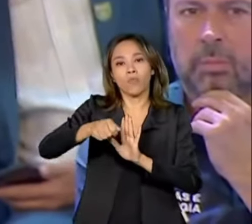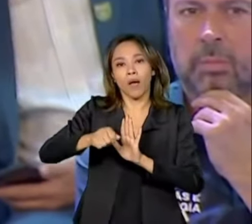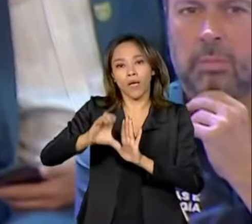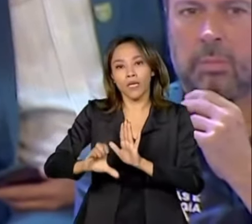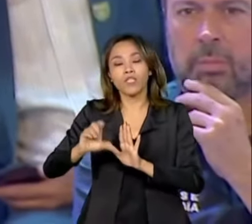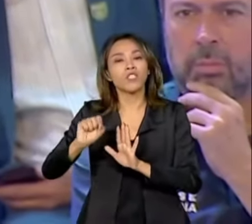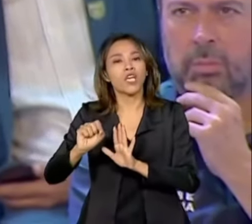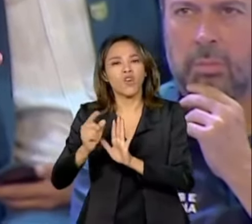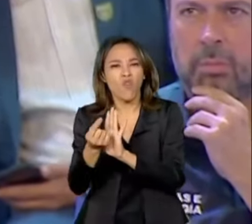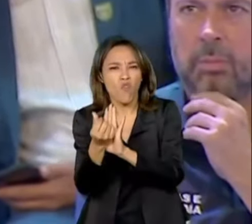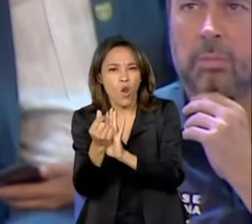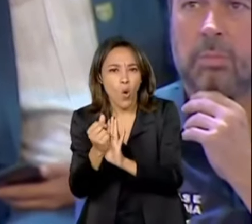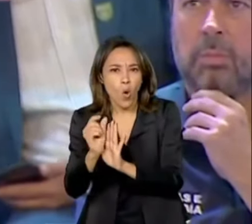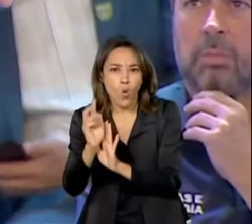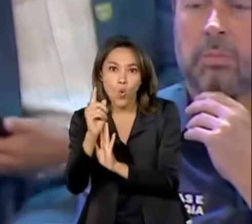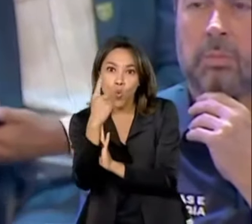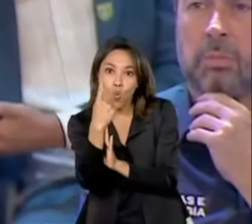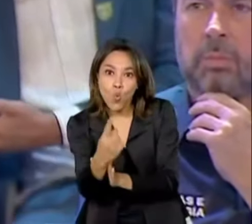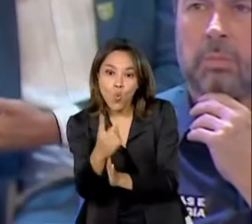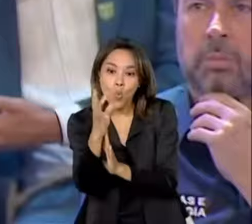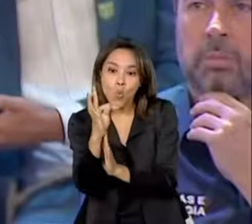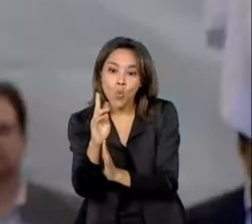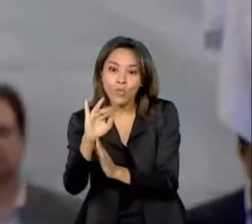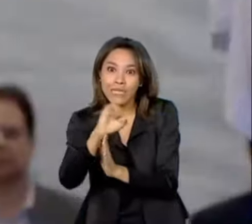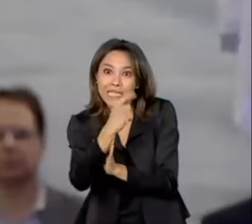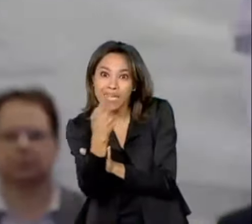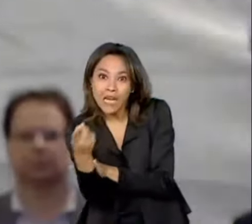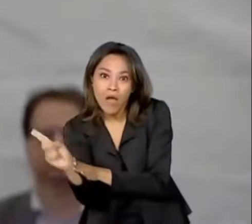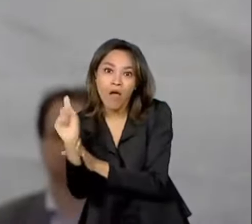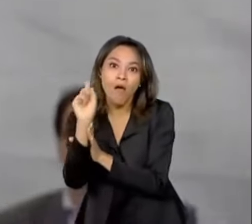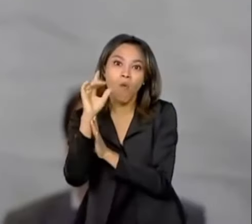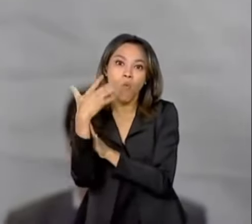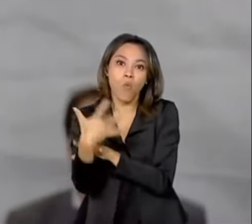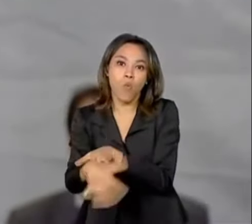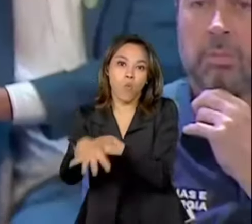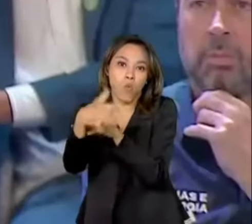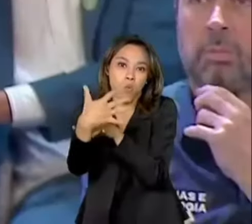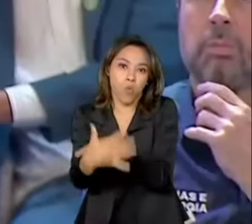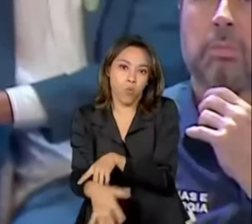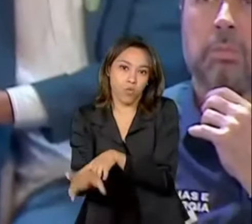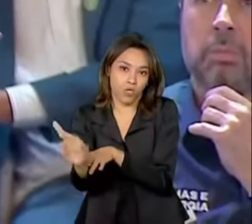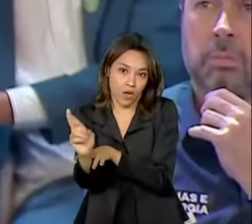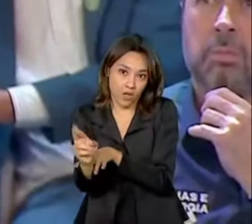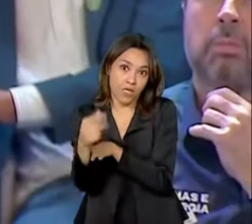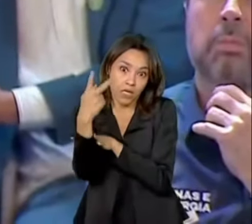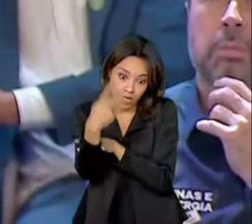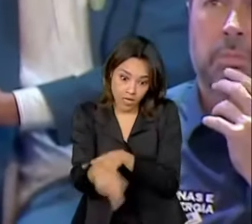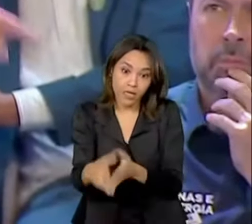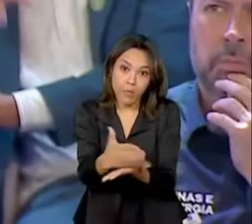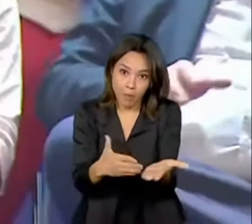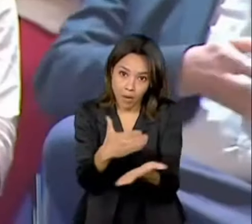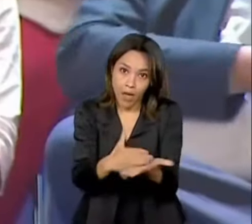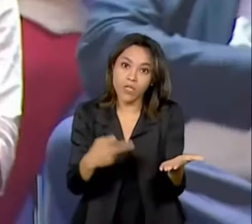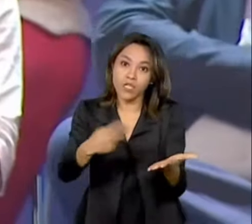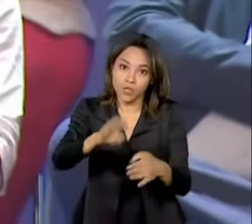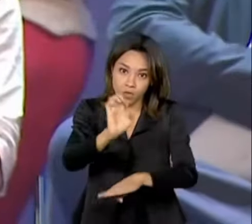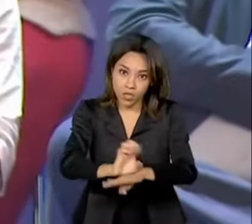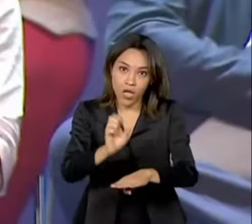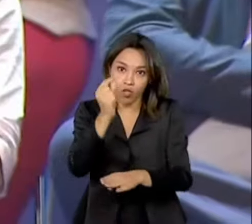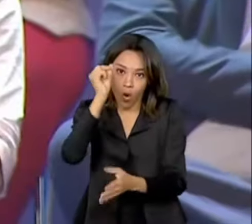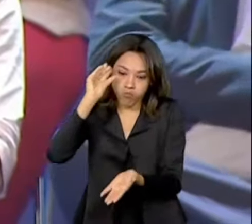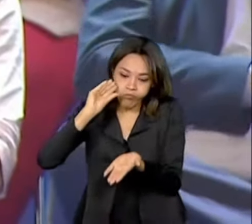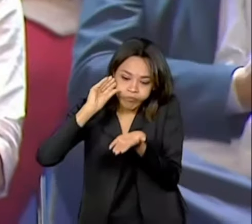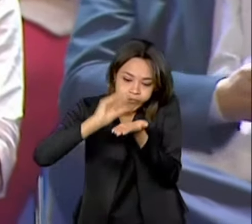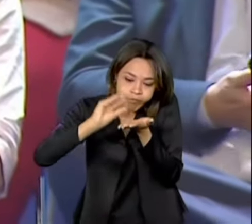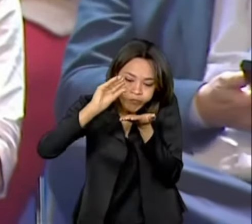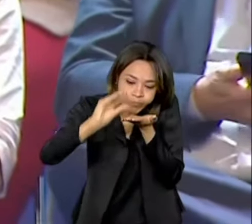R$1,7 trilhão, do quais Minas Gerais terá uma parte muito importante dele. E nós fomos anunciar em Belo Horizonte com a